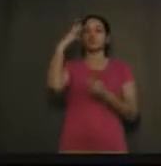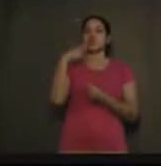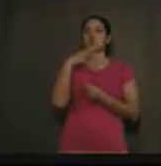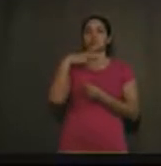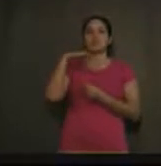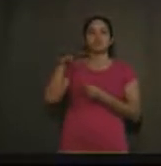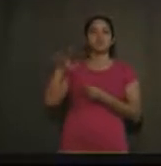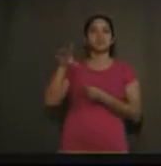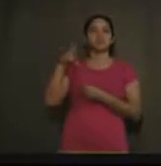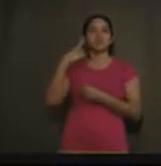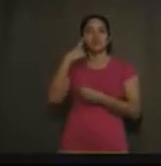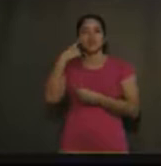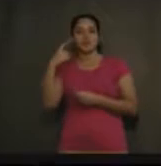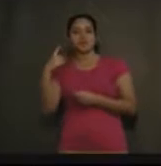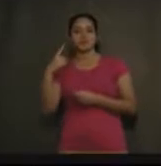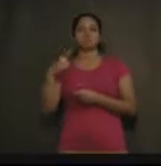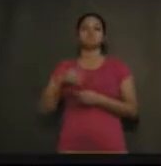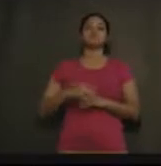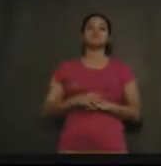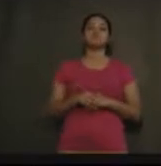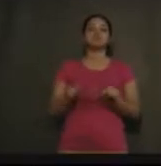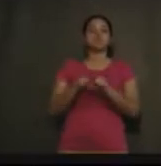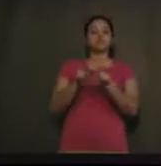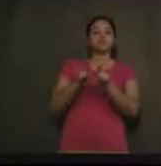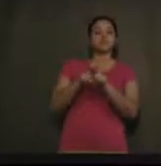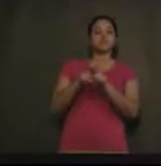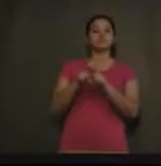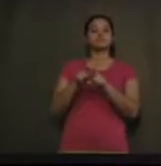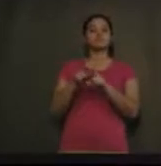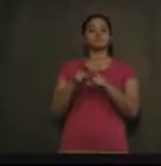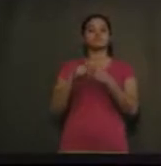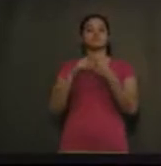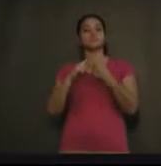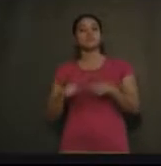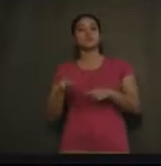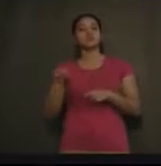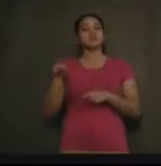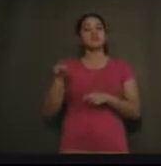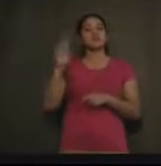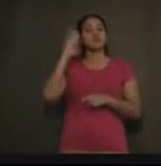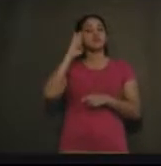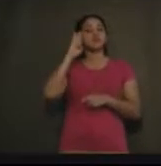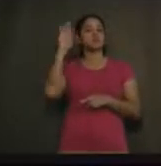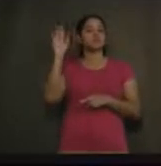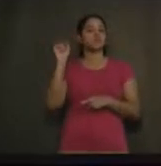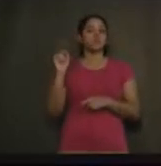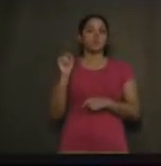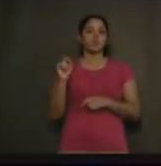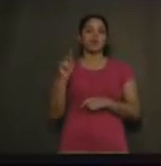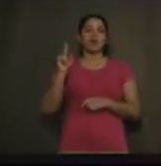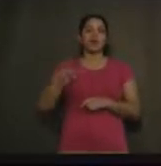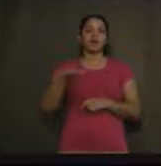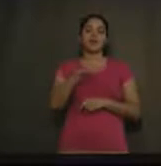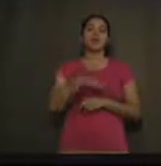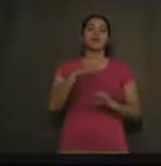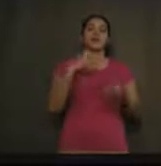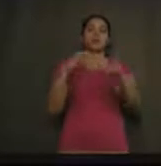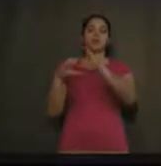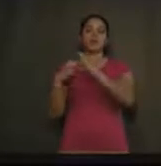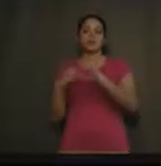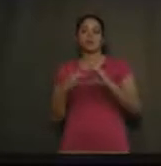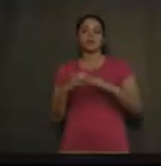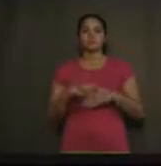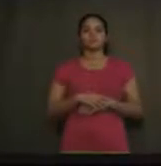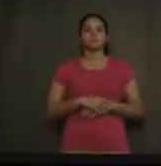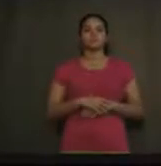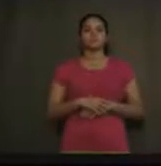geral, matemáticos tendem a evitar a expressão, mas, enfim, é uma expressão conhecida na comunicação. E a primeira descrição